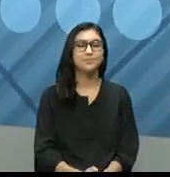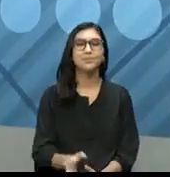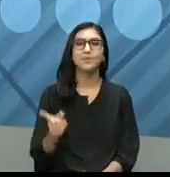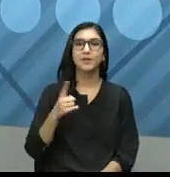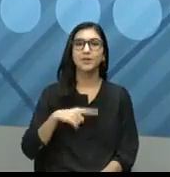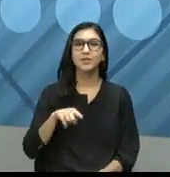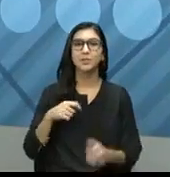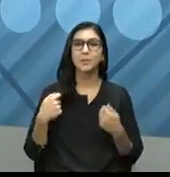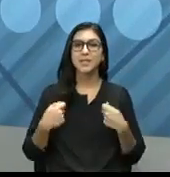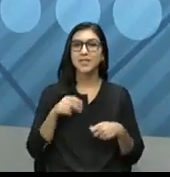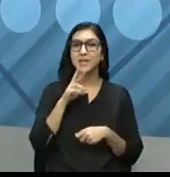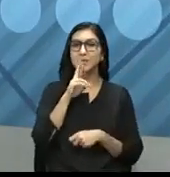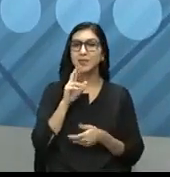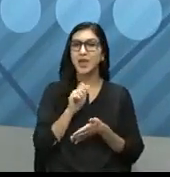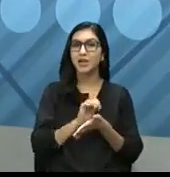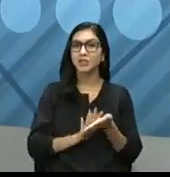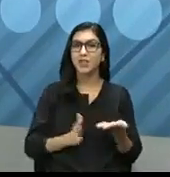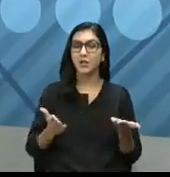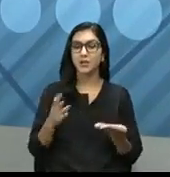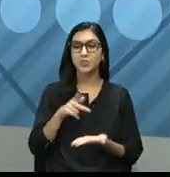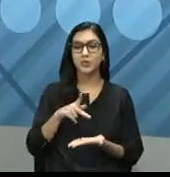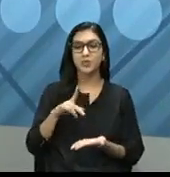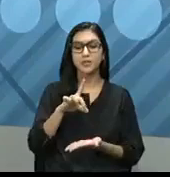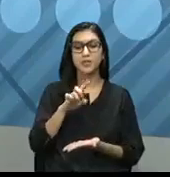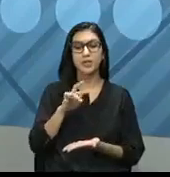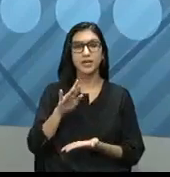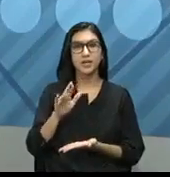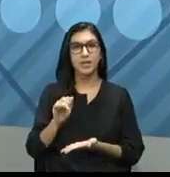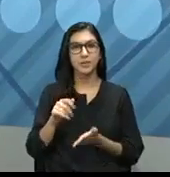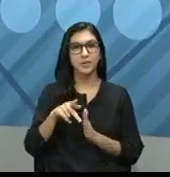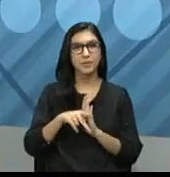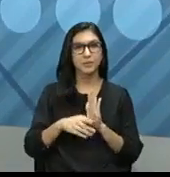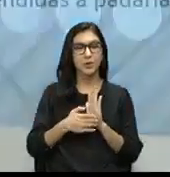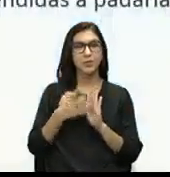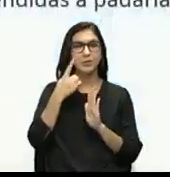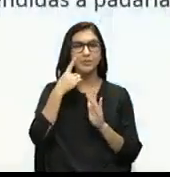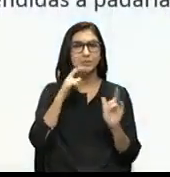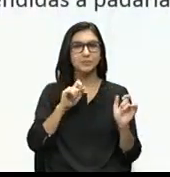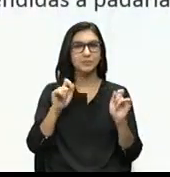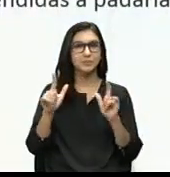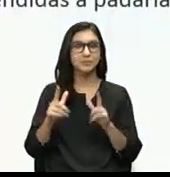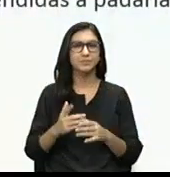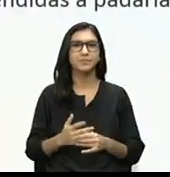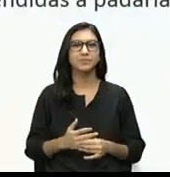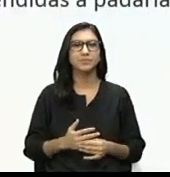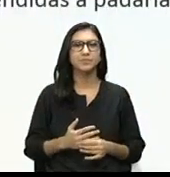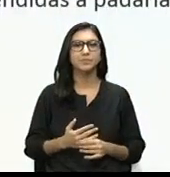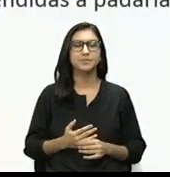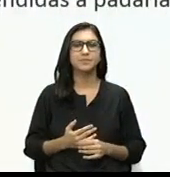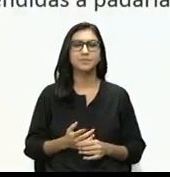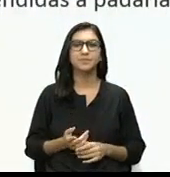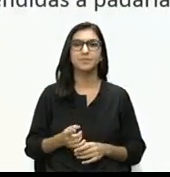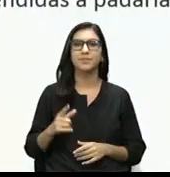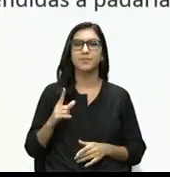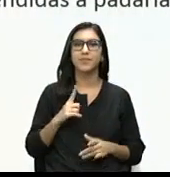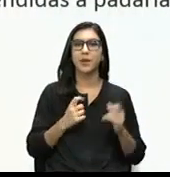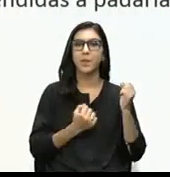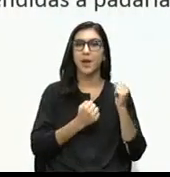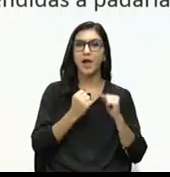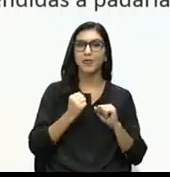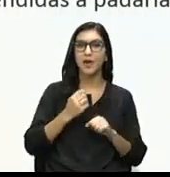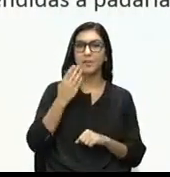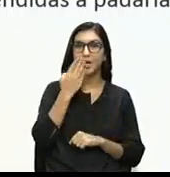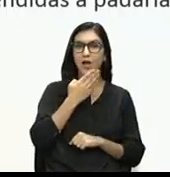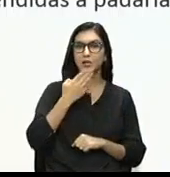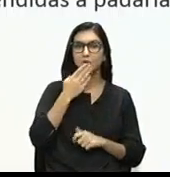Precisamos, então, resolver essa atividade que a professora Débora nos propôs. Vamos ver no quadro? Então, uma fábrica de